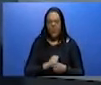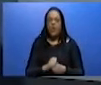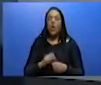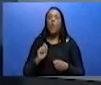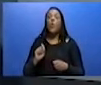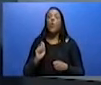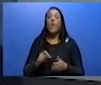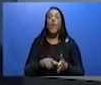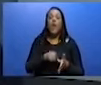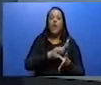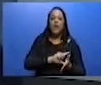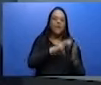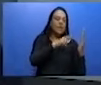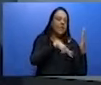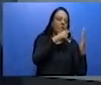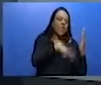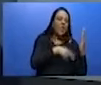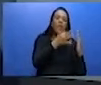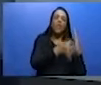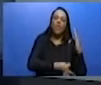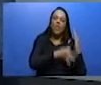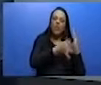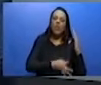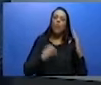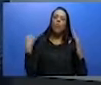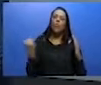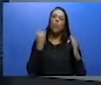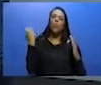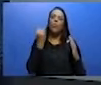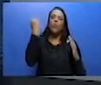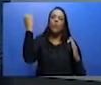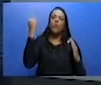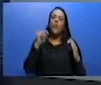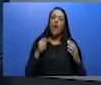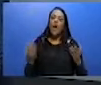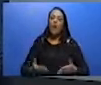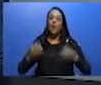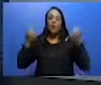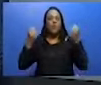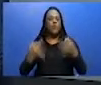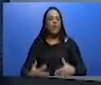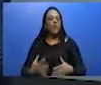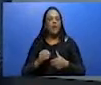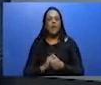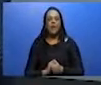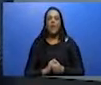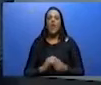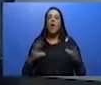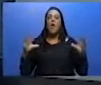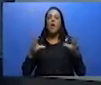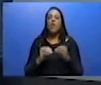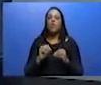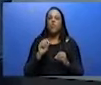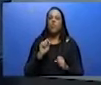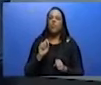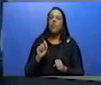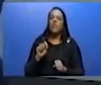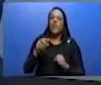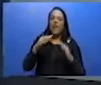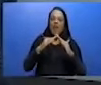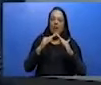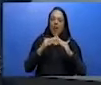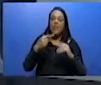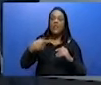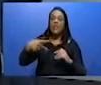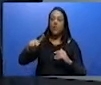conteúdo integral, o texto todo. E aqui vai ser só a explicação, vai ser o resumo do que vocês vão ler,